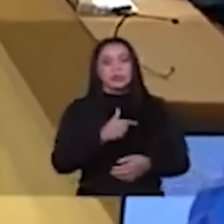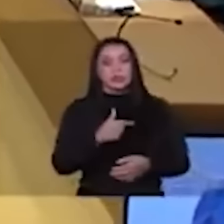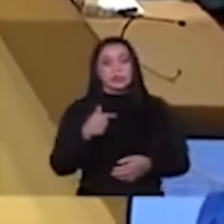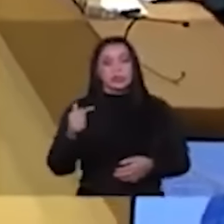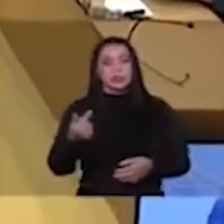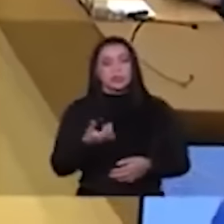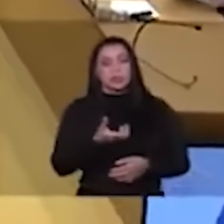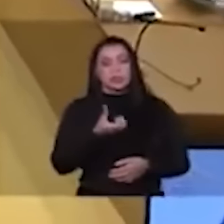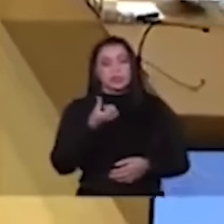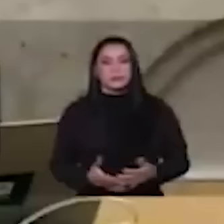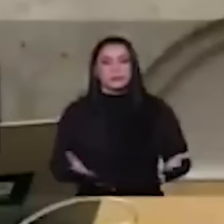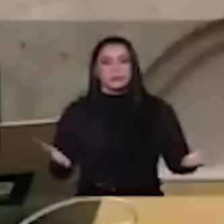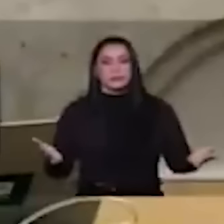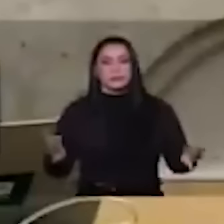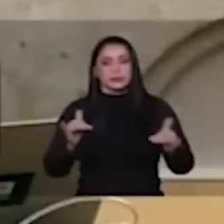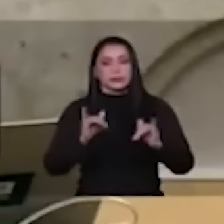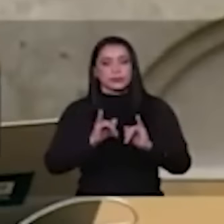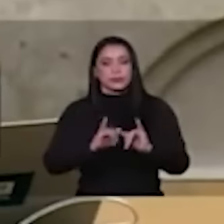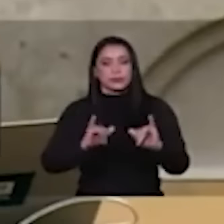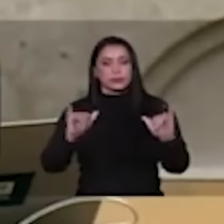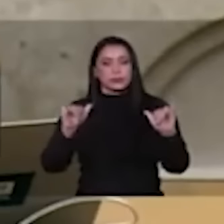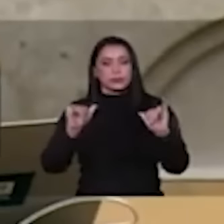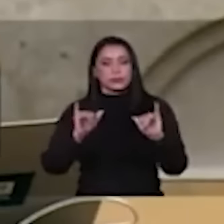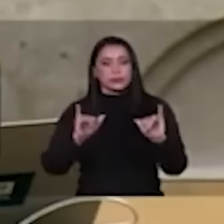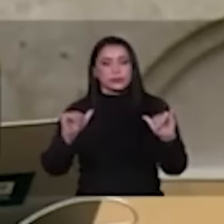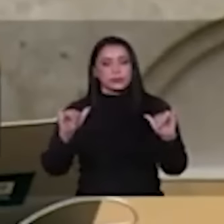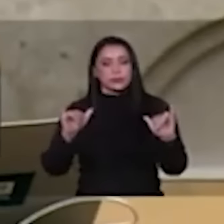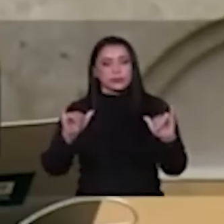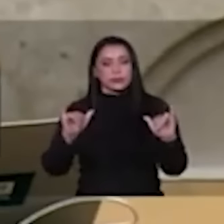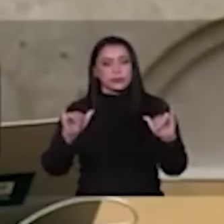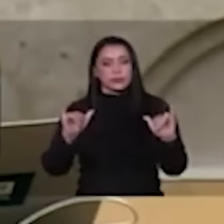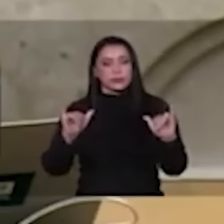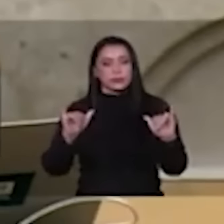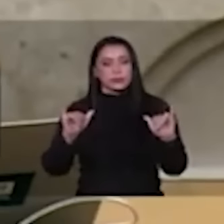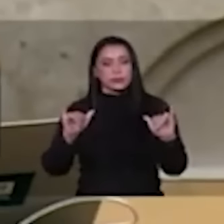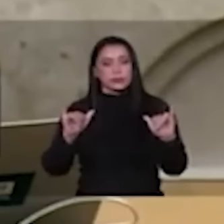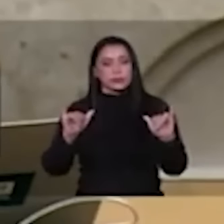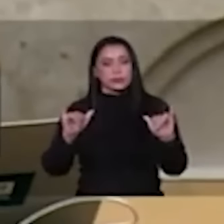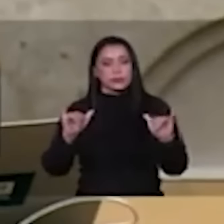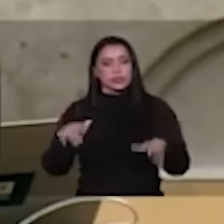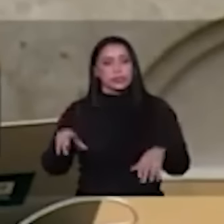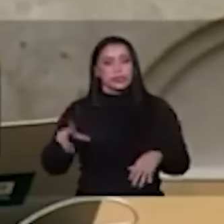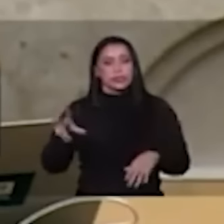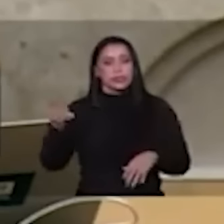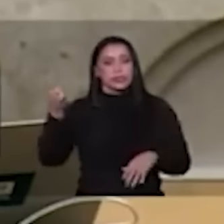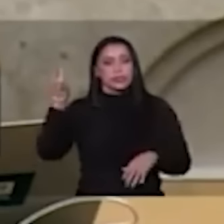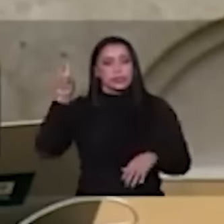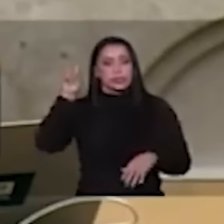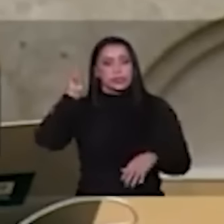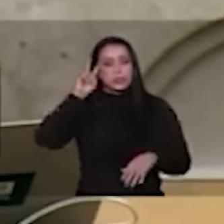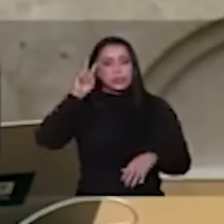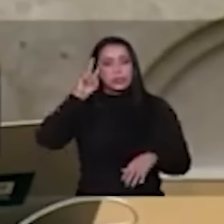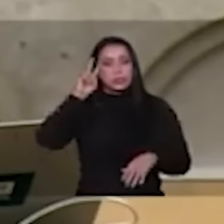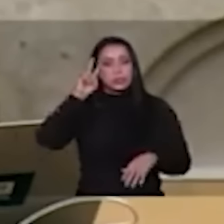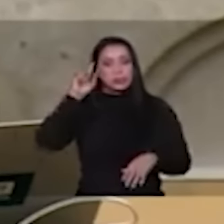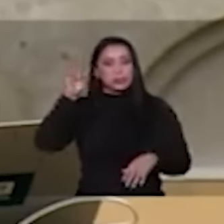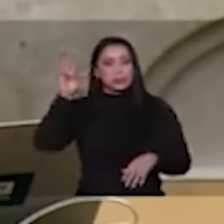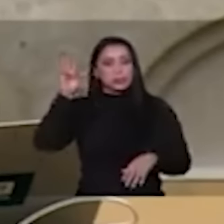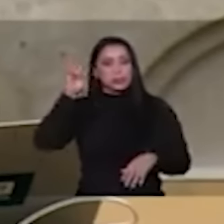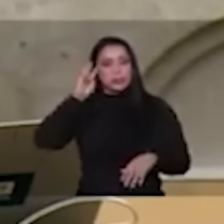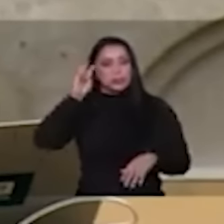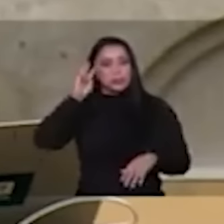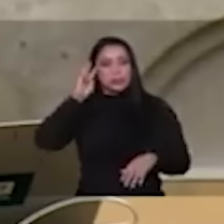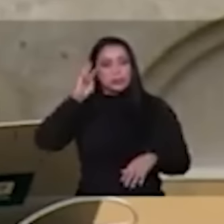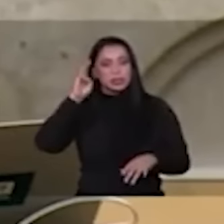sujeito que em vez de tirar o calção de banho dentro da piscina para ninguém ver sobe no trampolim para mostrar a todo mundo que